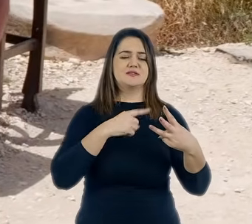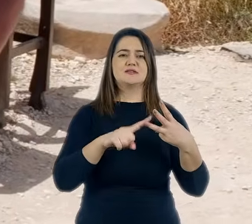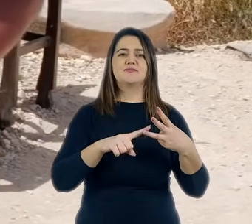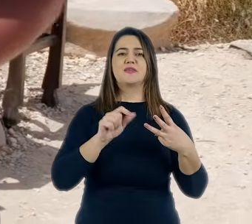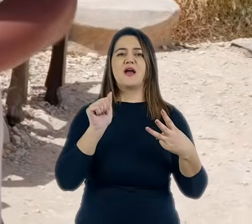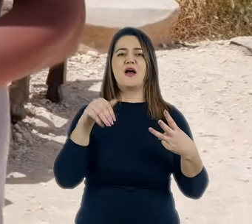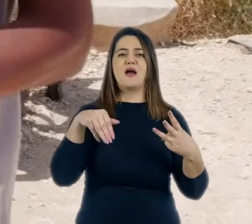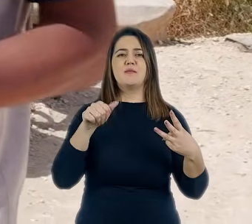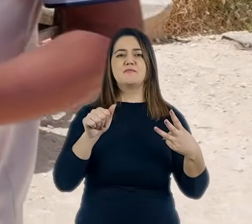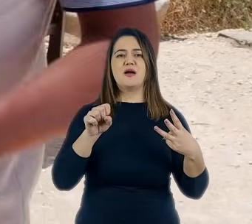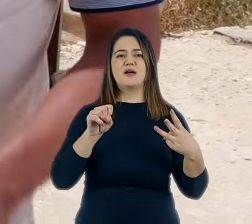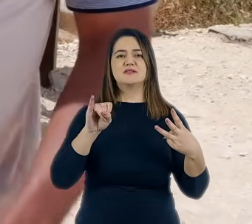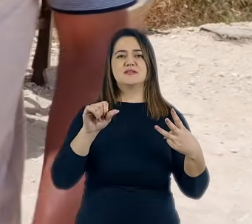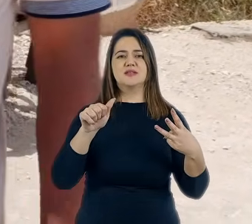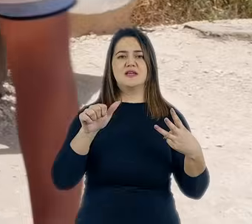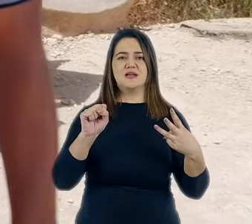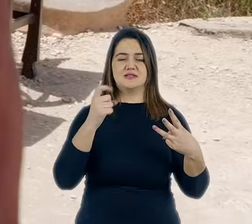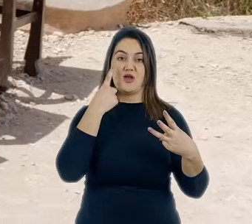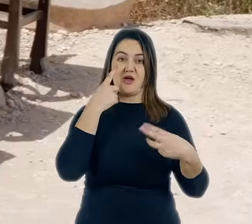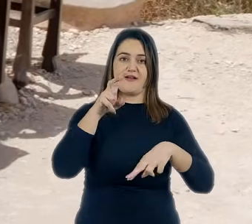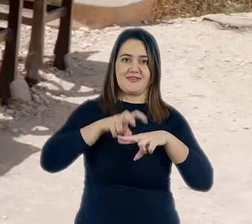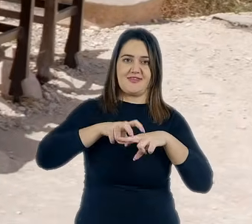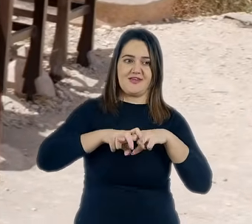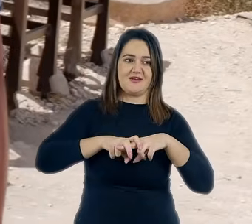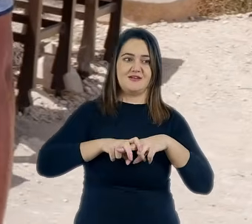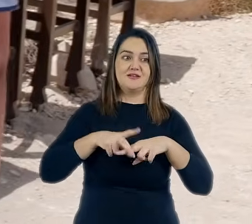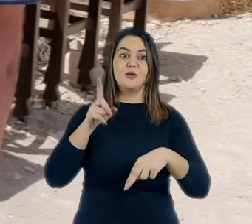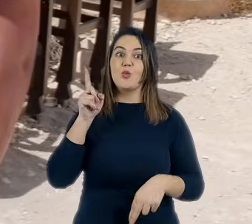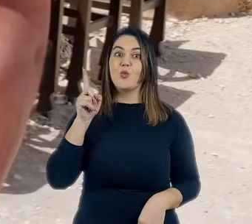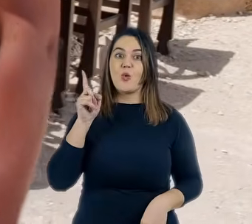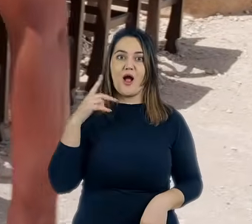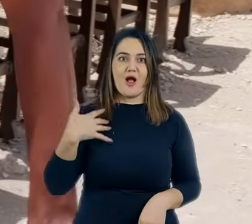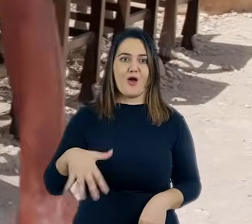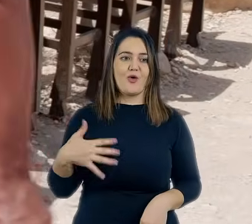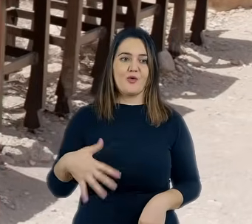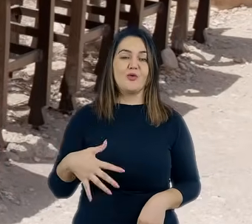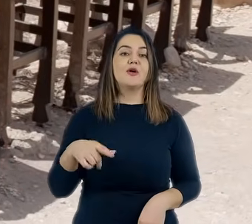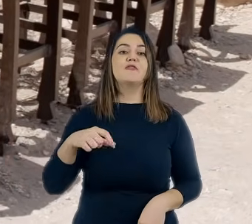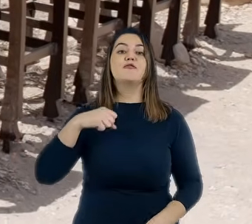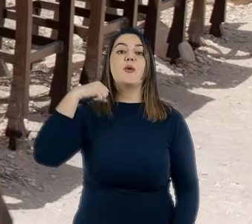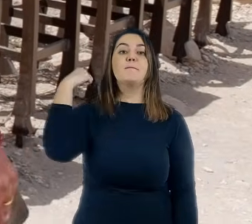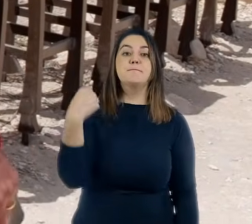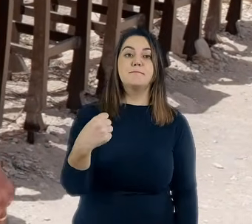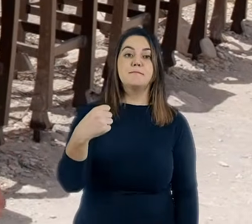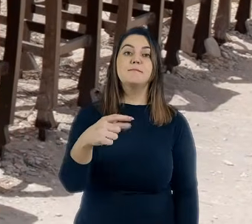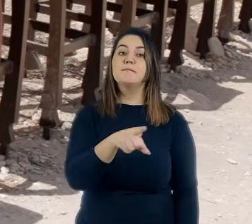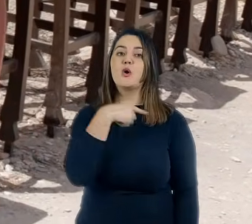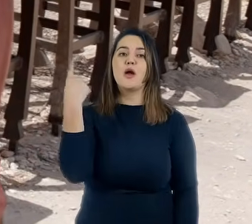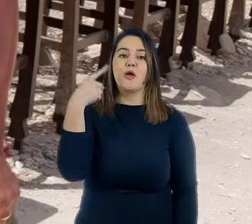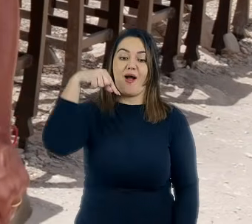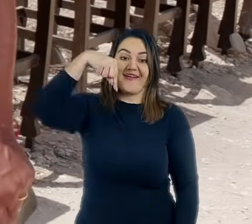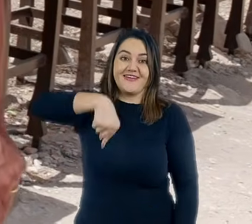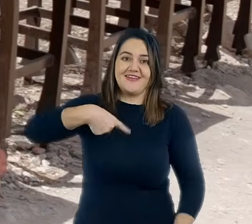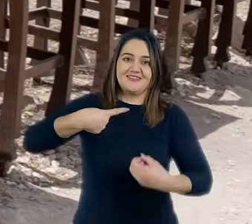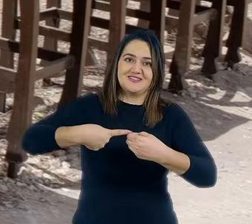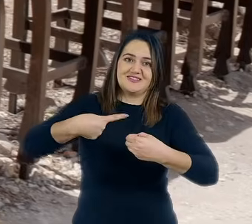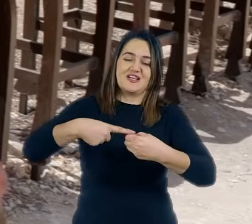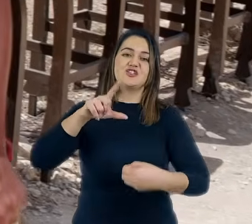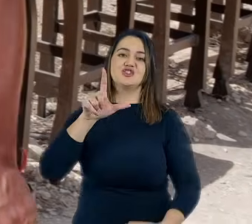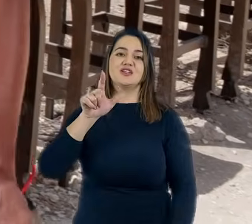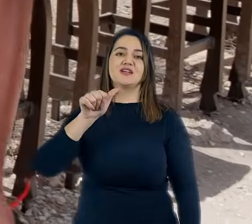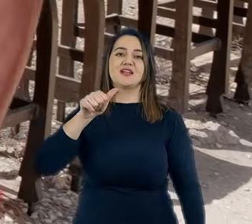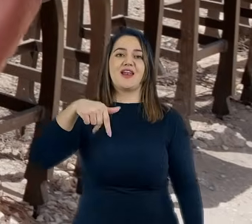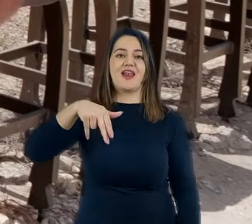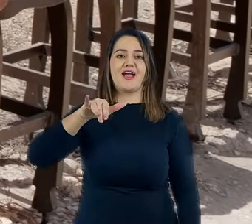Aliás, falando em Amazias, a cadeira dele está aqui, Amazias foi morto exatamente aqui na cidade de Laquis.